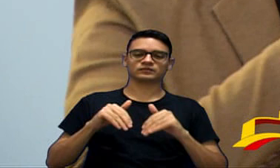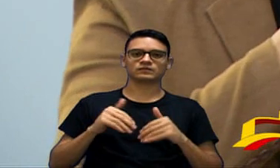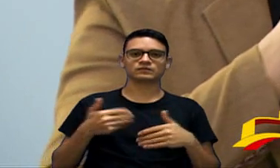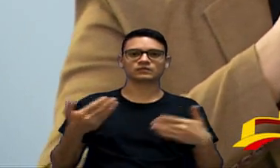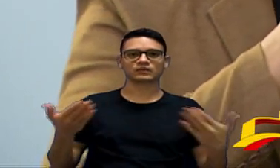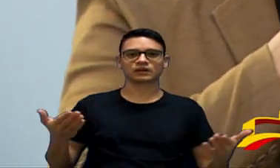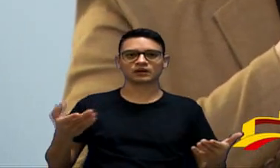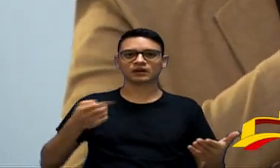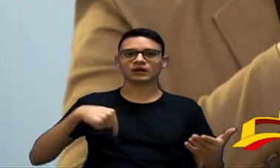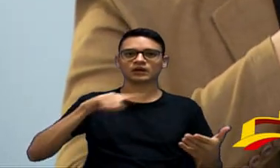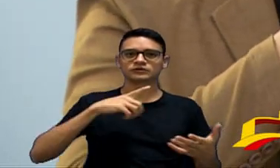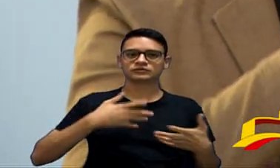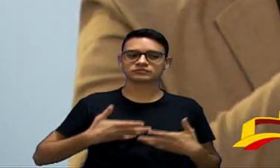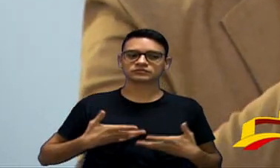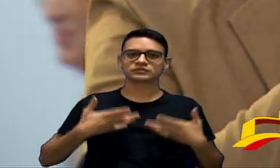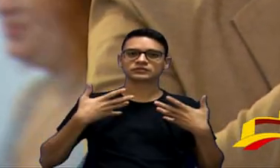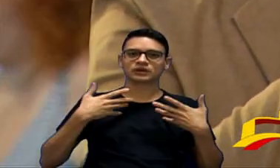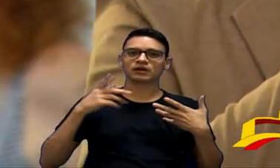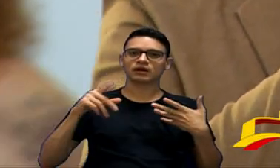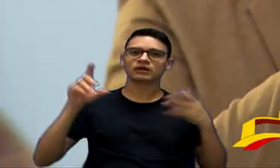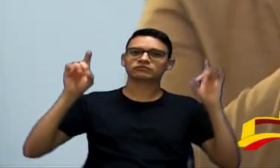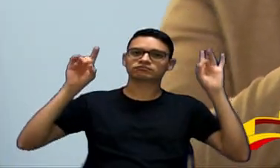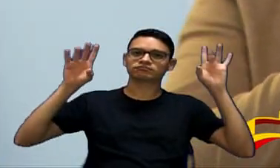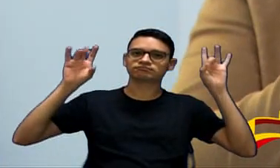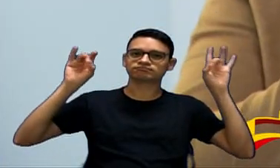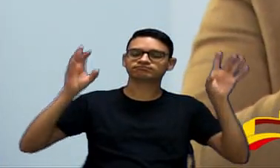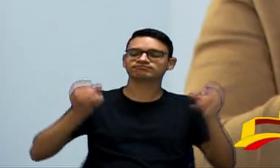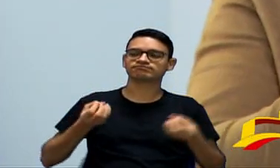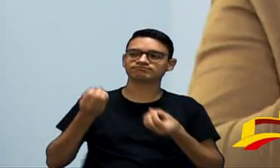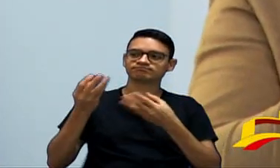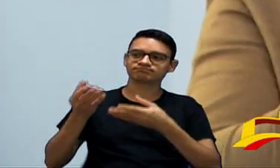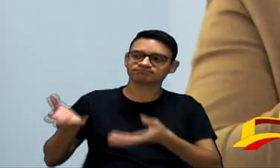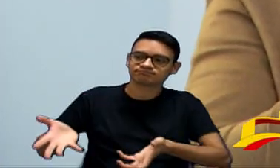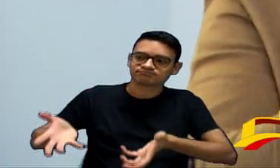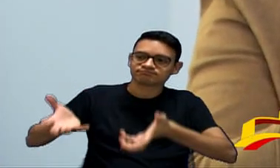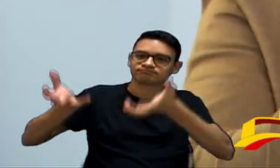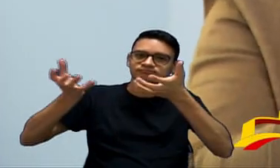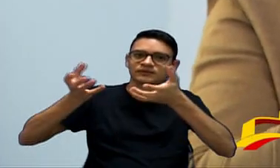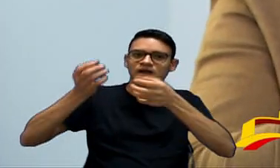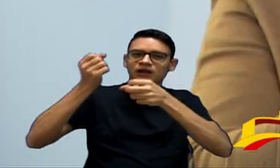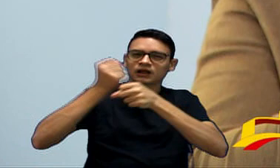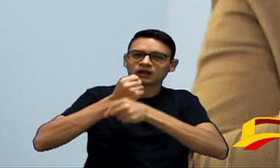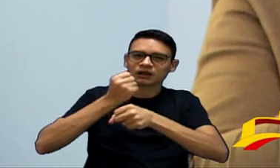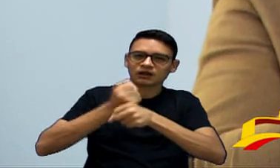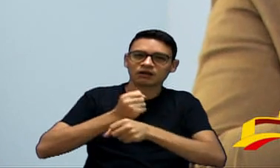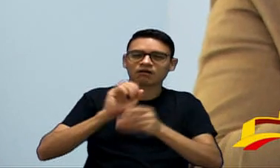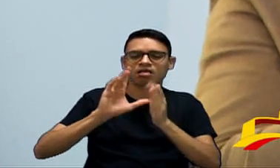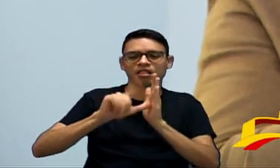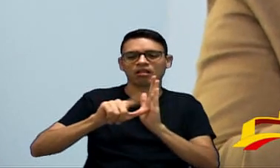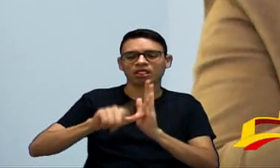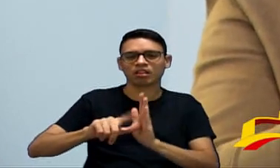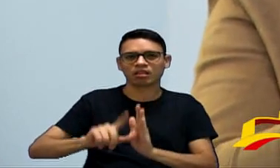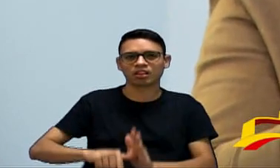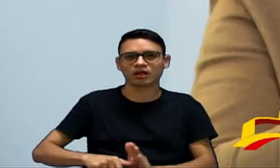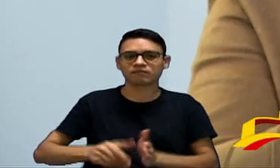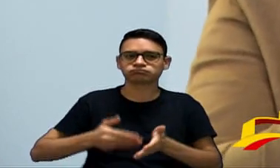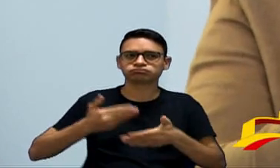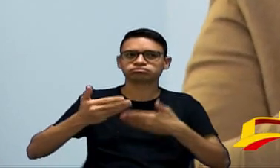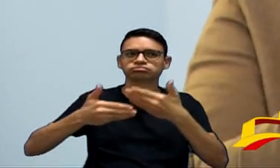o nosso intento é prestigiar aquele que colocou as obras atrasadas do nosso país para